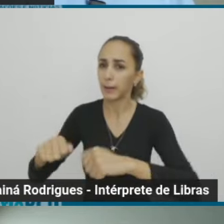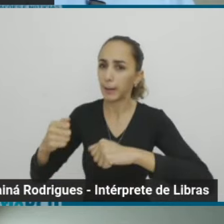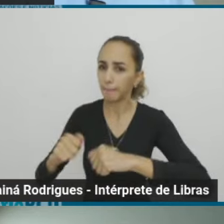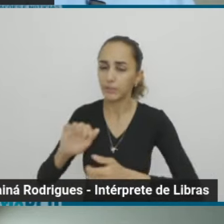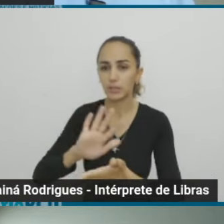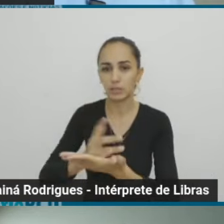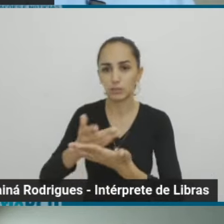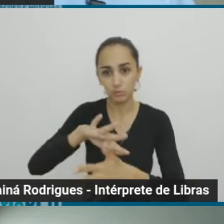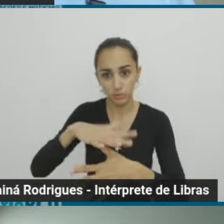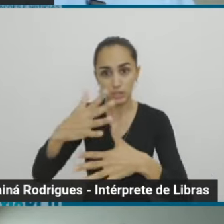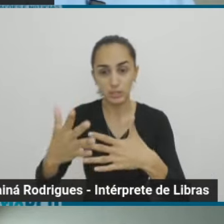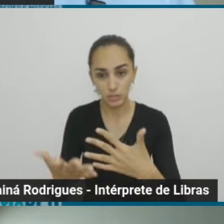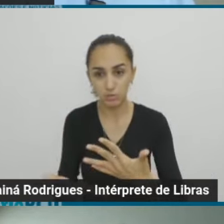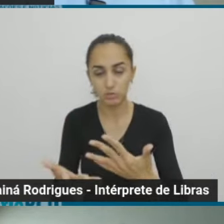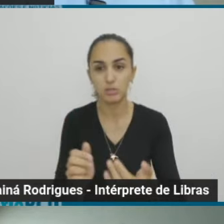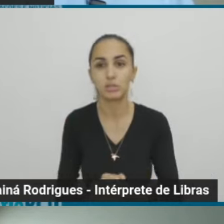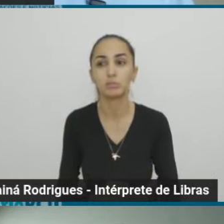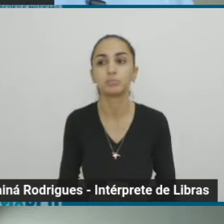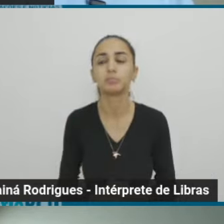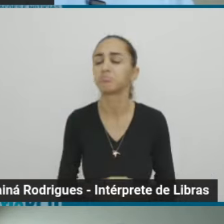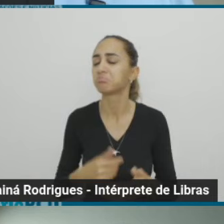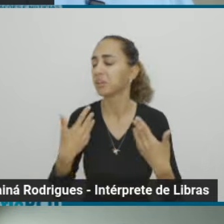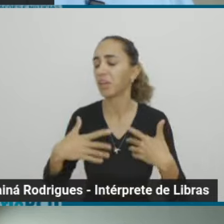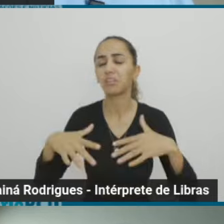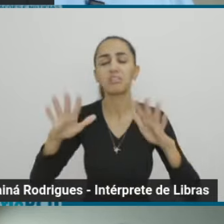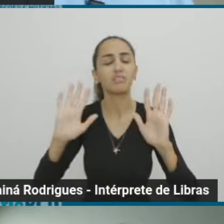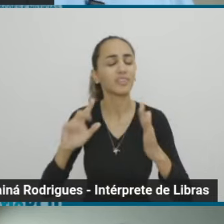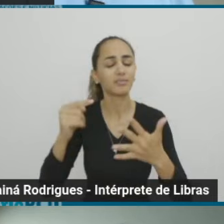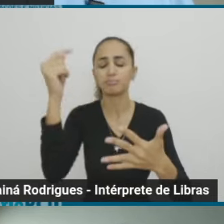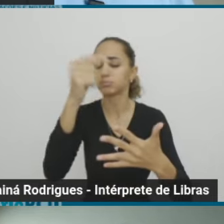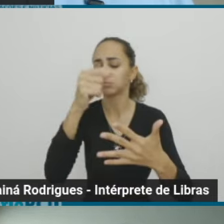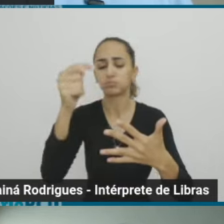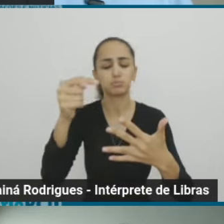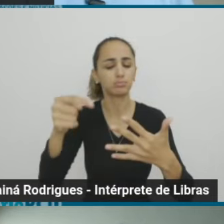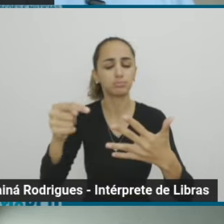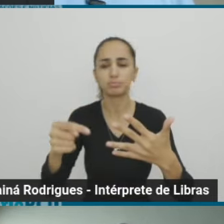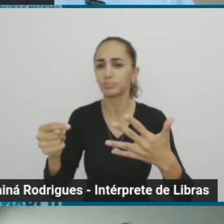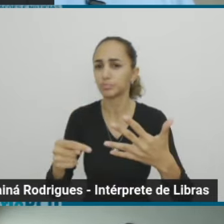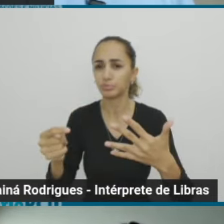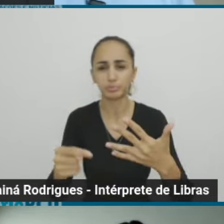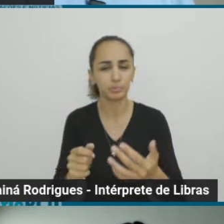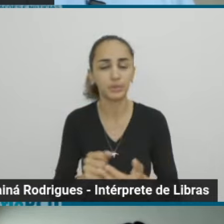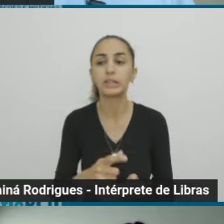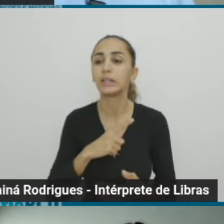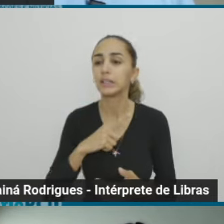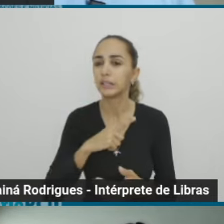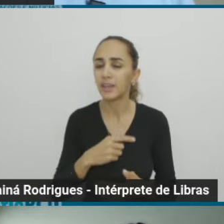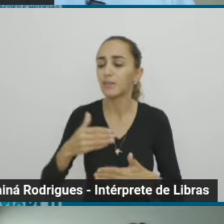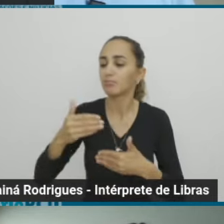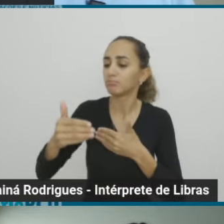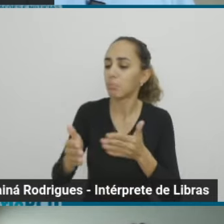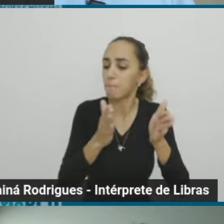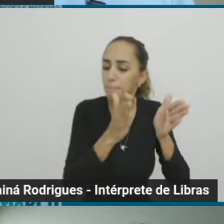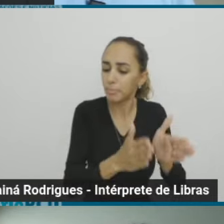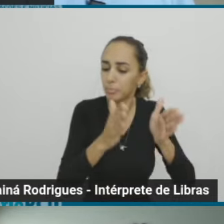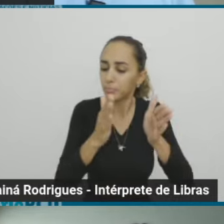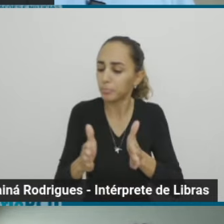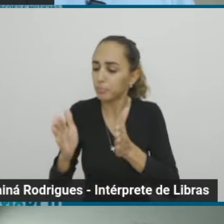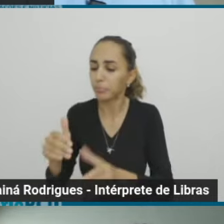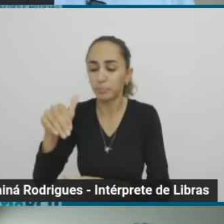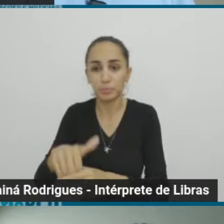de Libras, enfim, são várias as medidas adotadas a cada eleição para assegurar